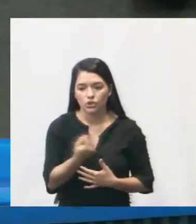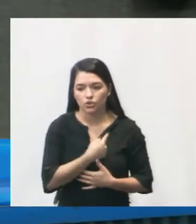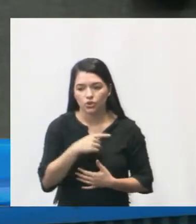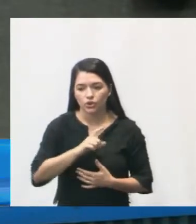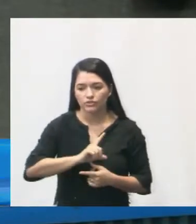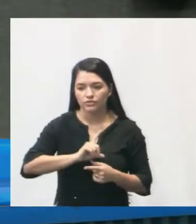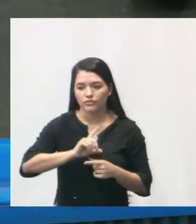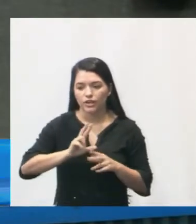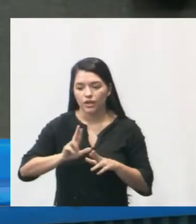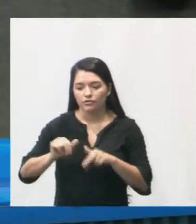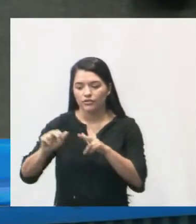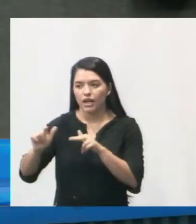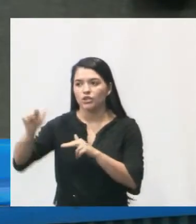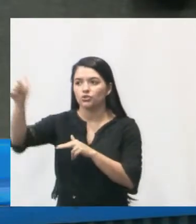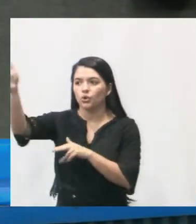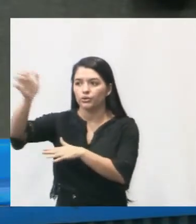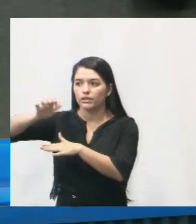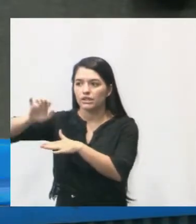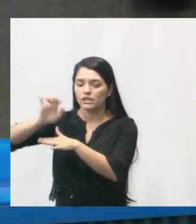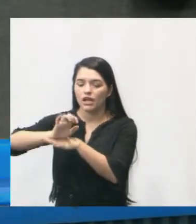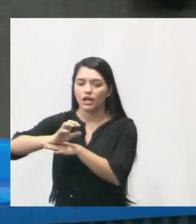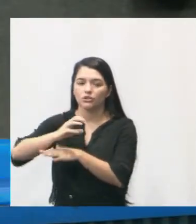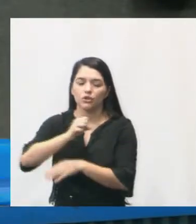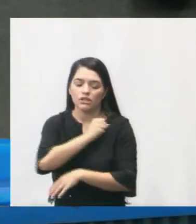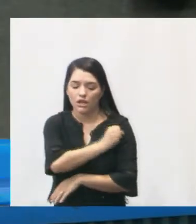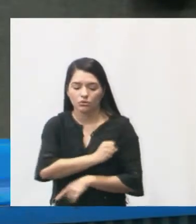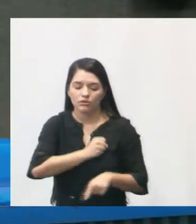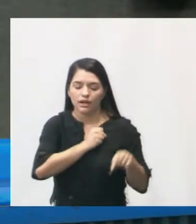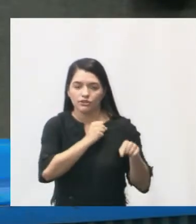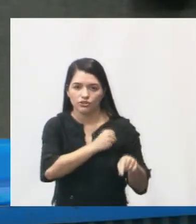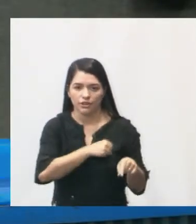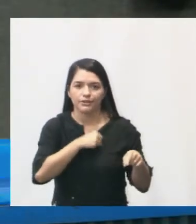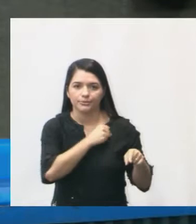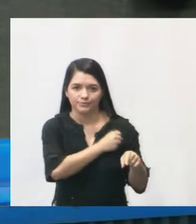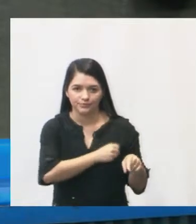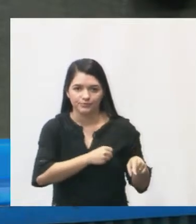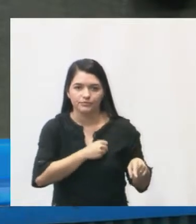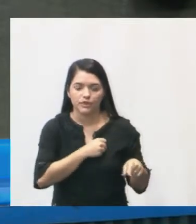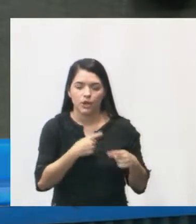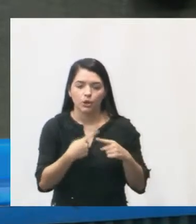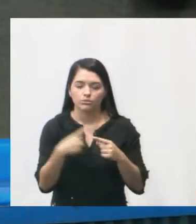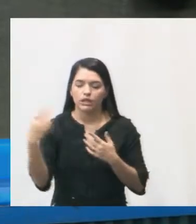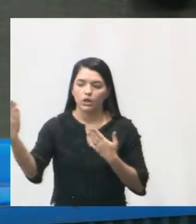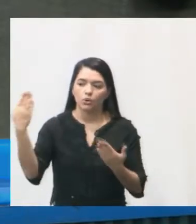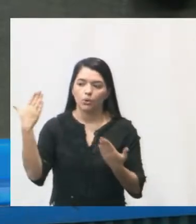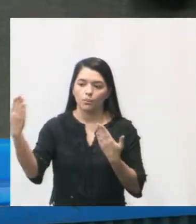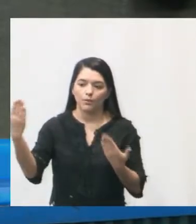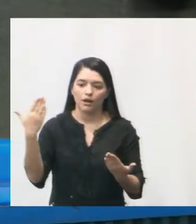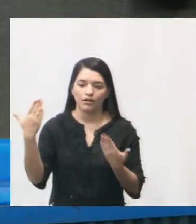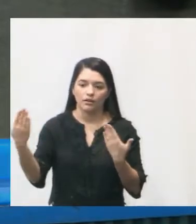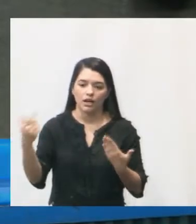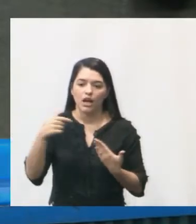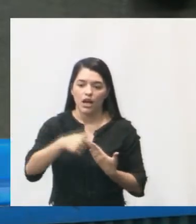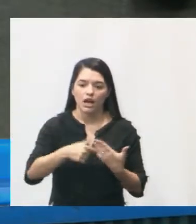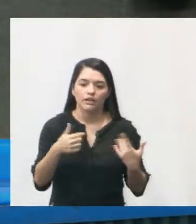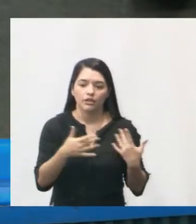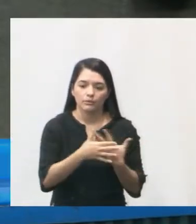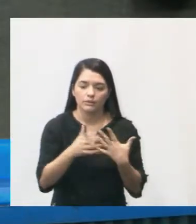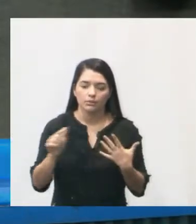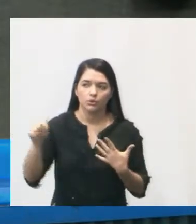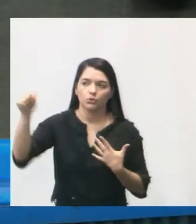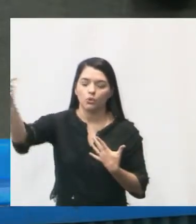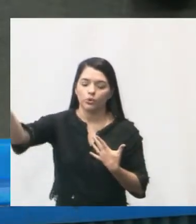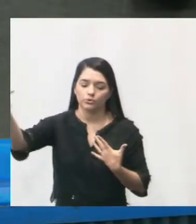sente falta da cidade de Vitória, porque você começa a comparar o seu município com tantos outros